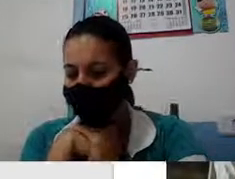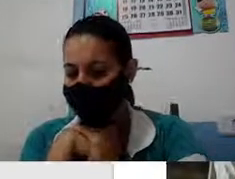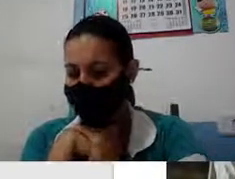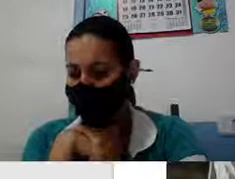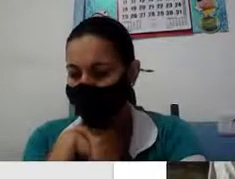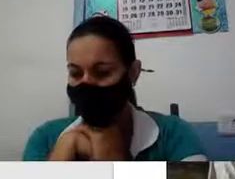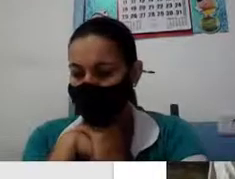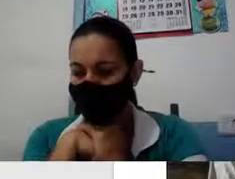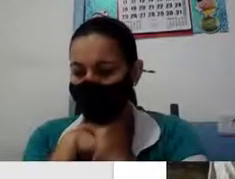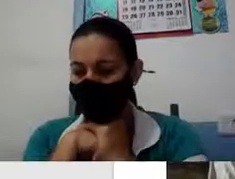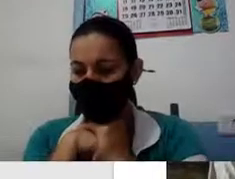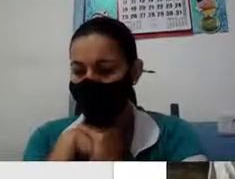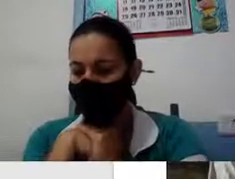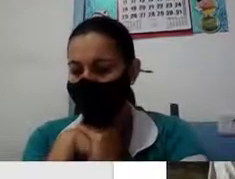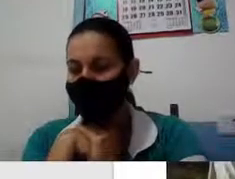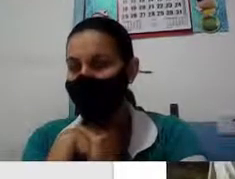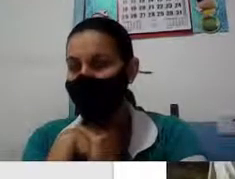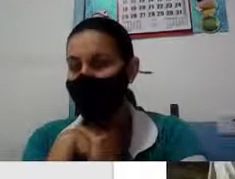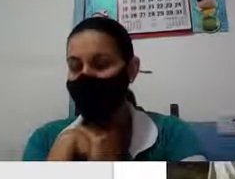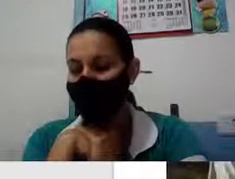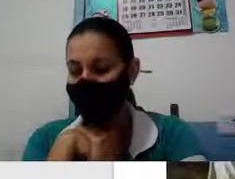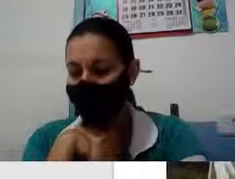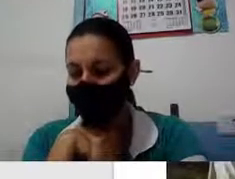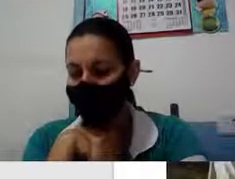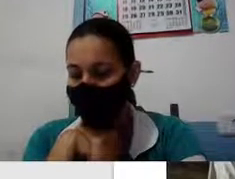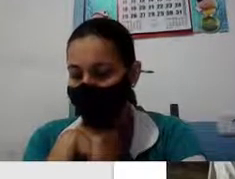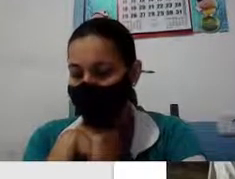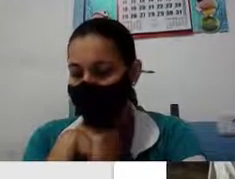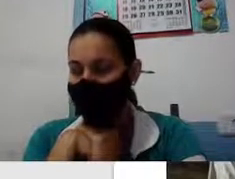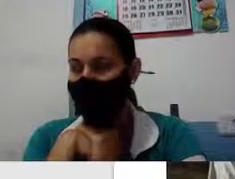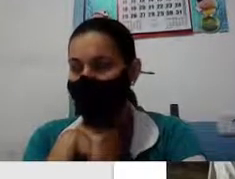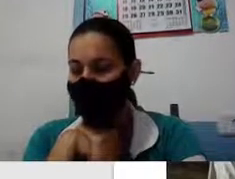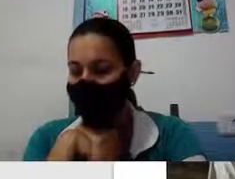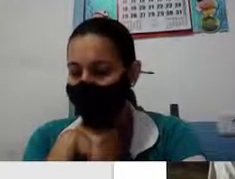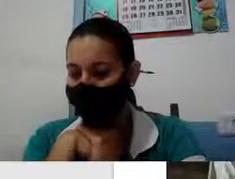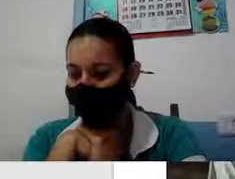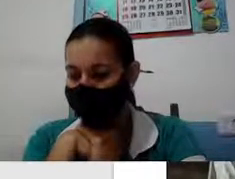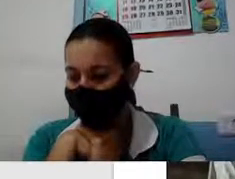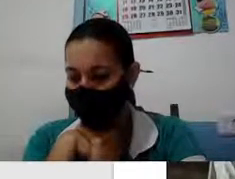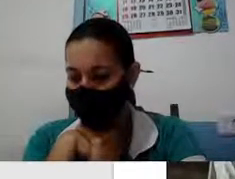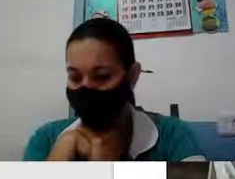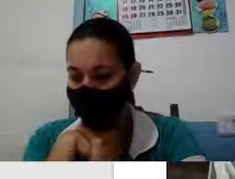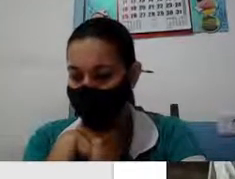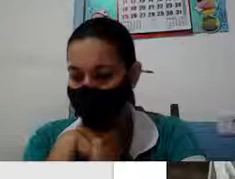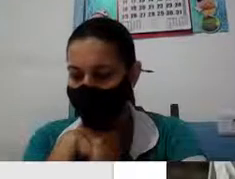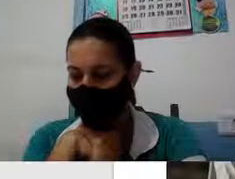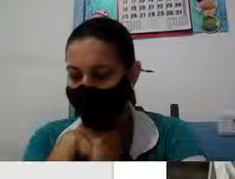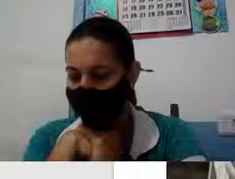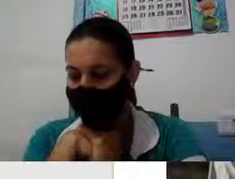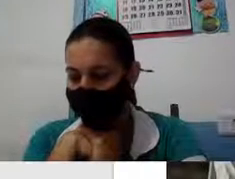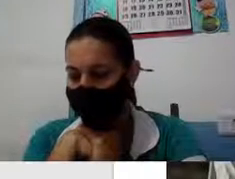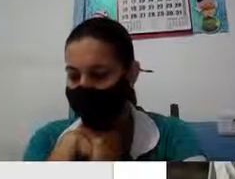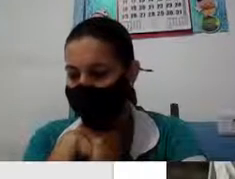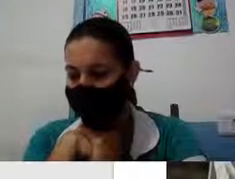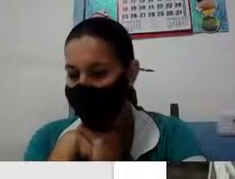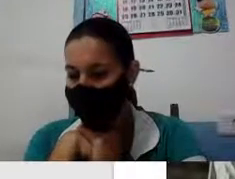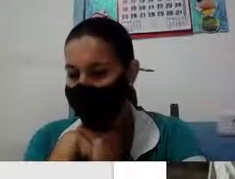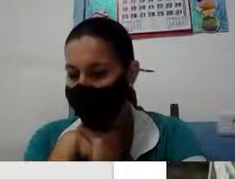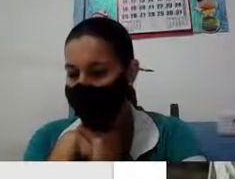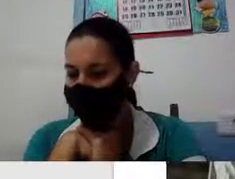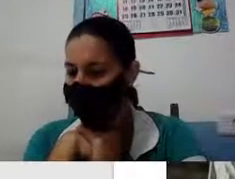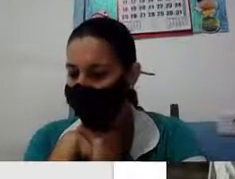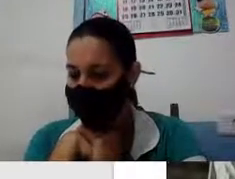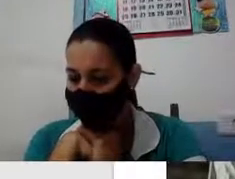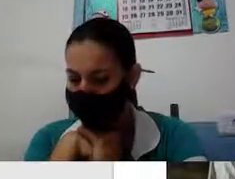da Quaresma. Deixou aproximadamente 200 sermões e 500 cartas de correspondência pessoal, além de livros